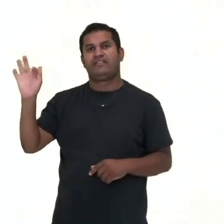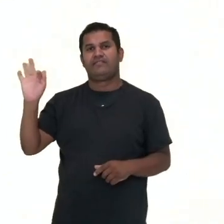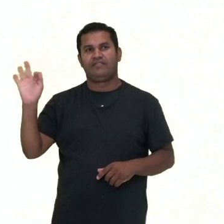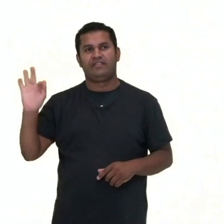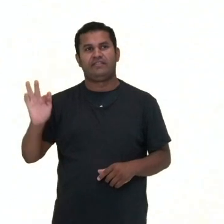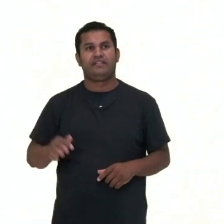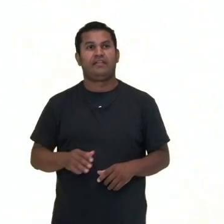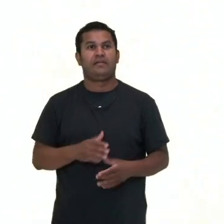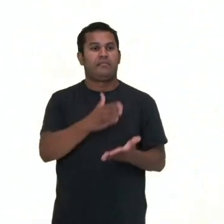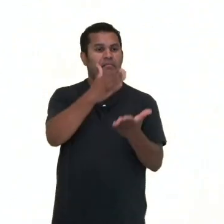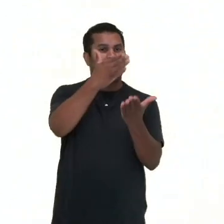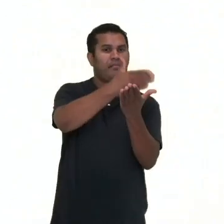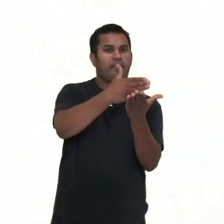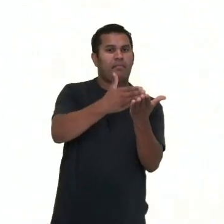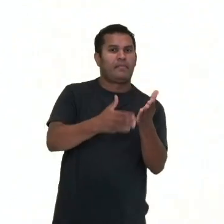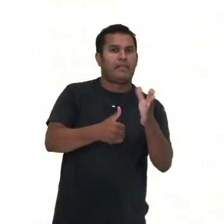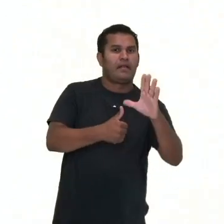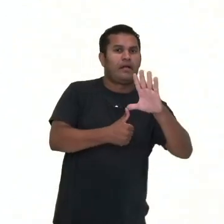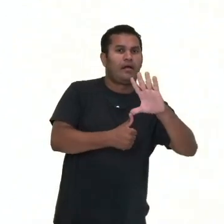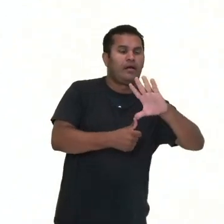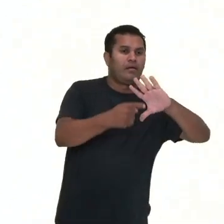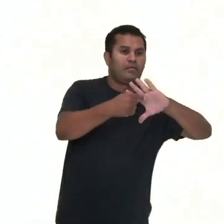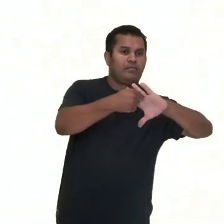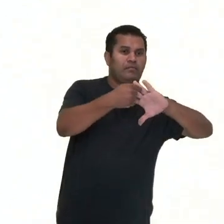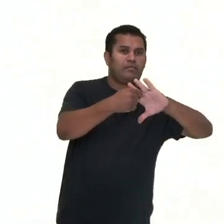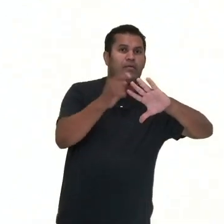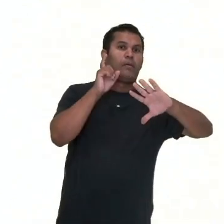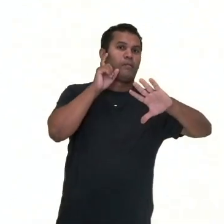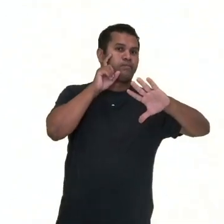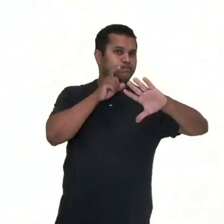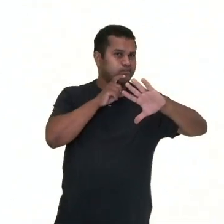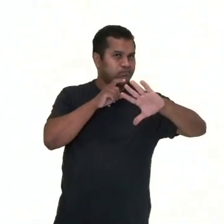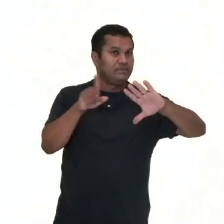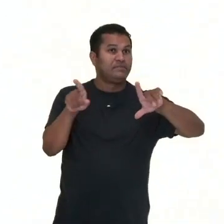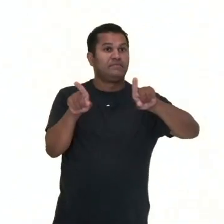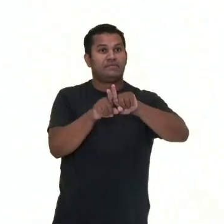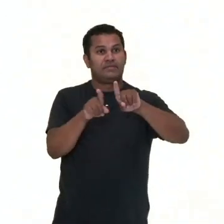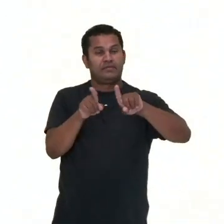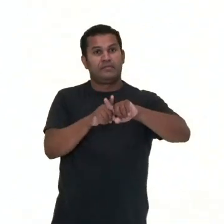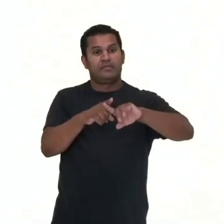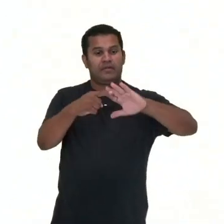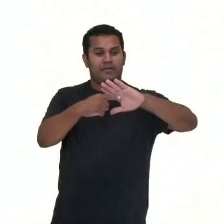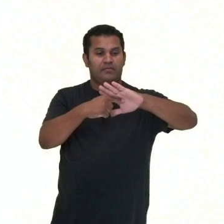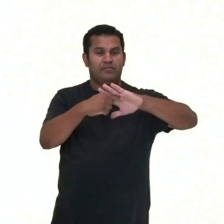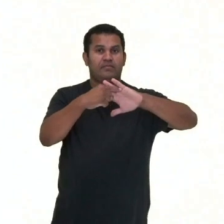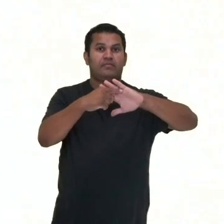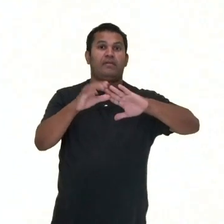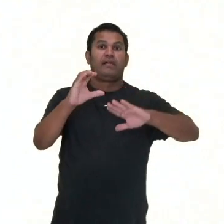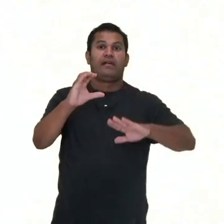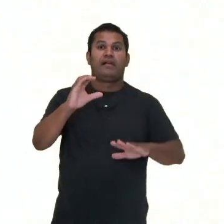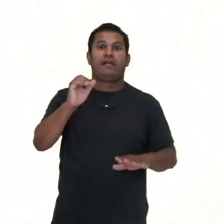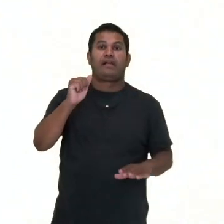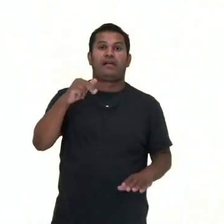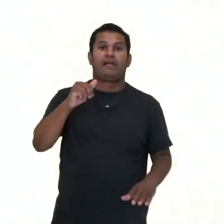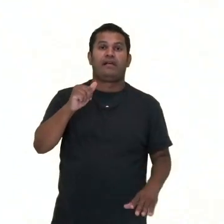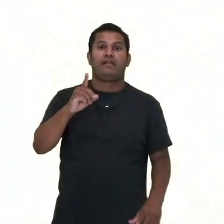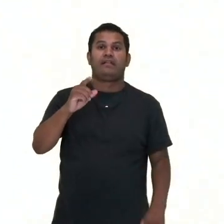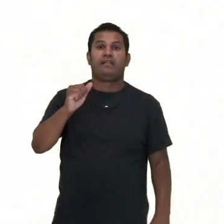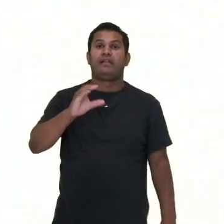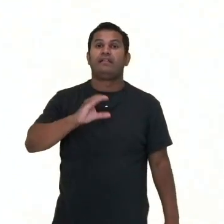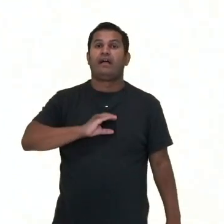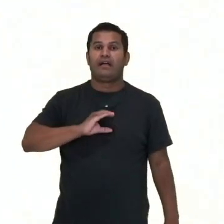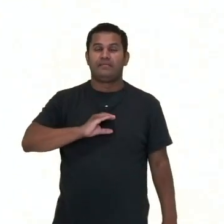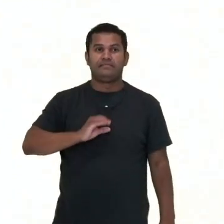ó, pelo nordeste da Europa, o Sir Richard Chancellor chegou a Arcangel na Rússia